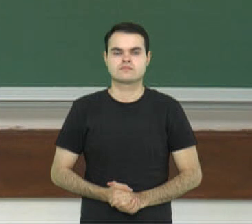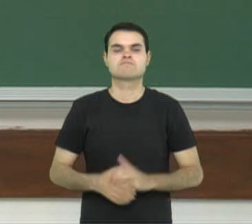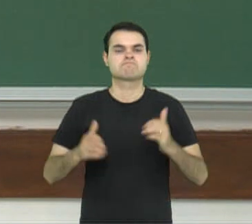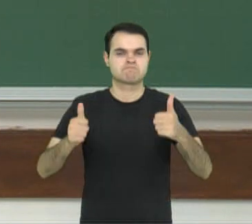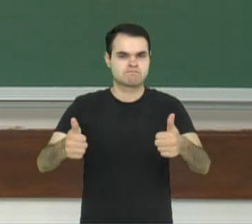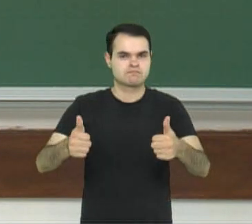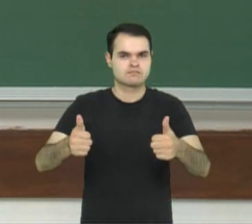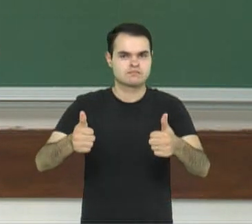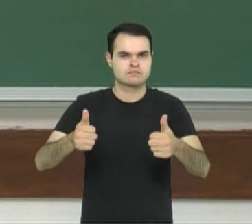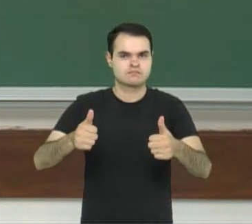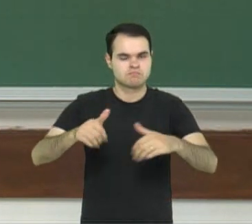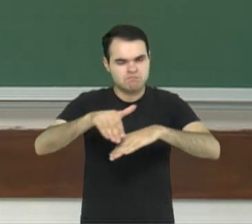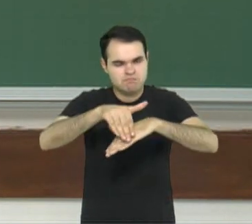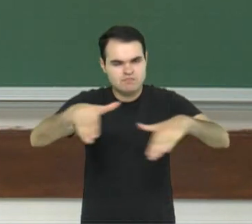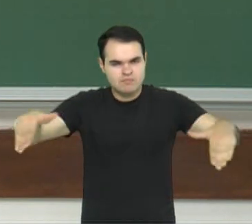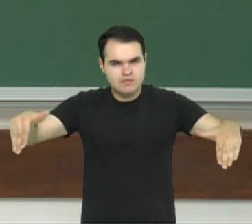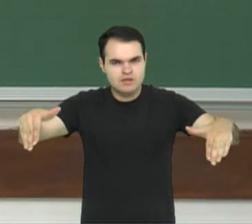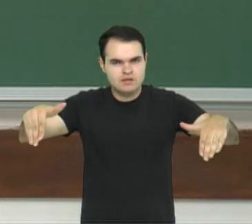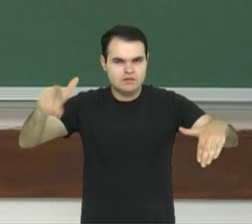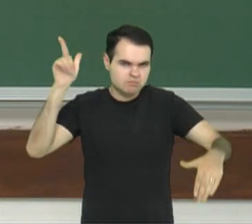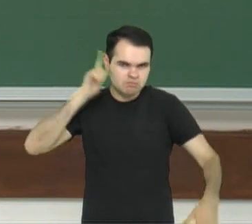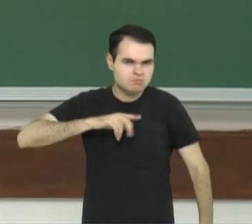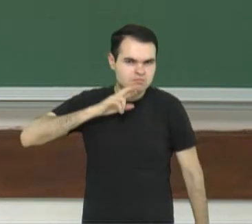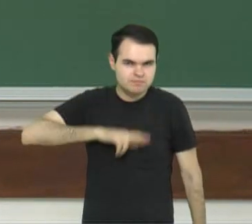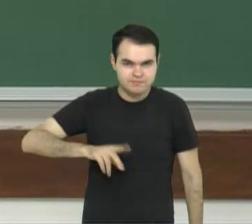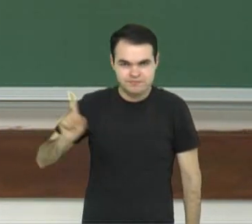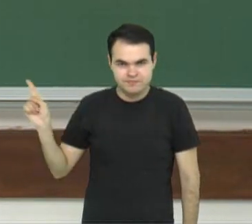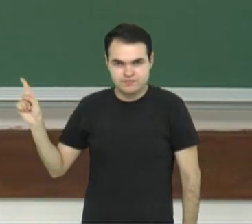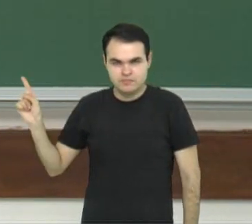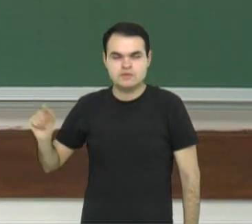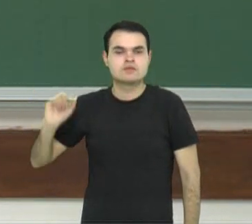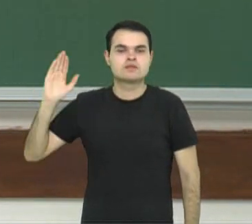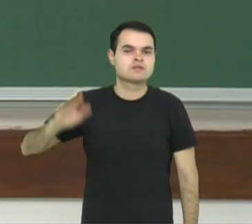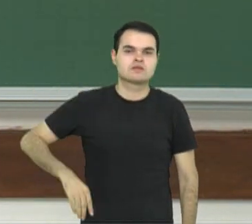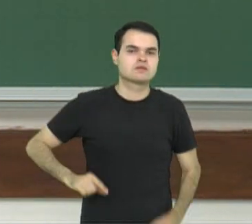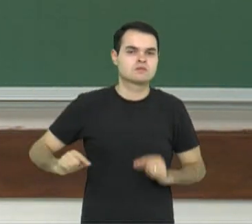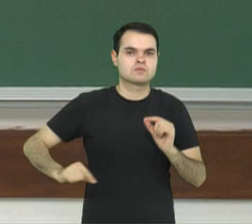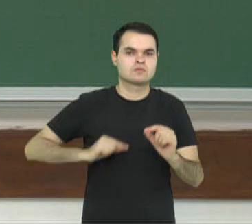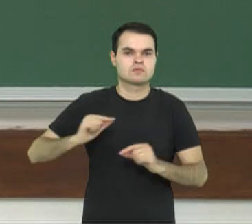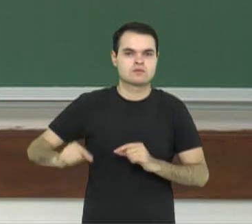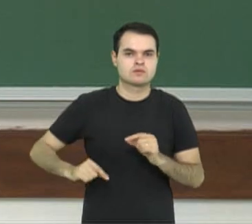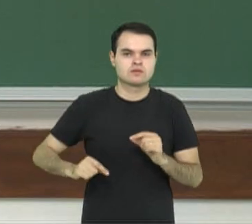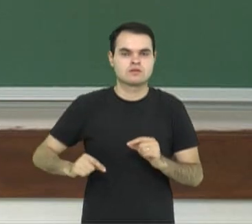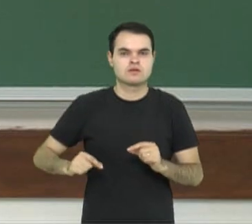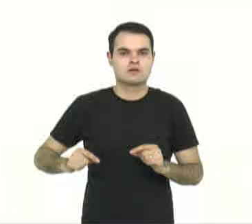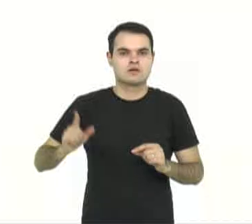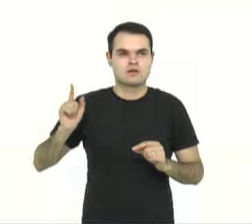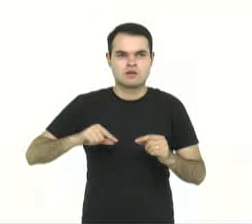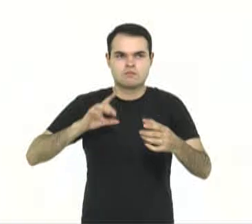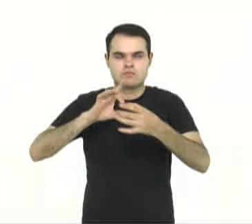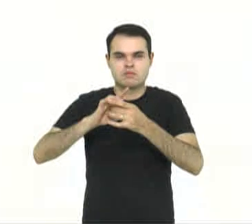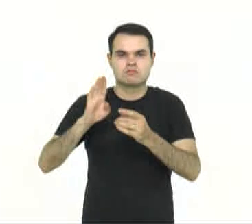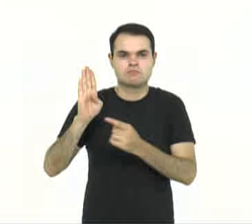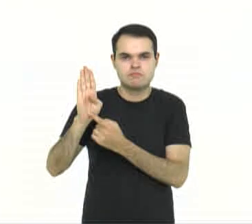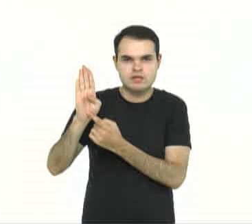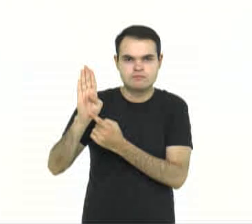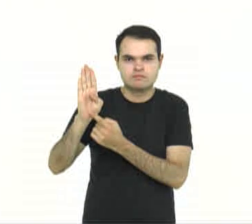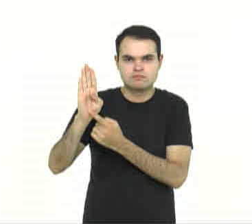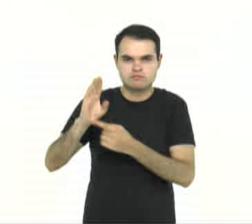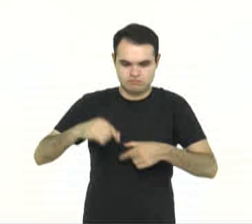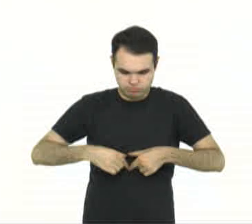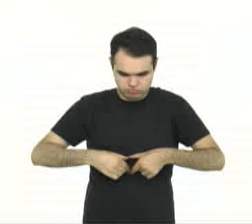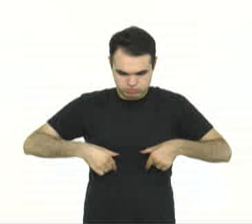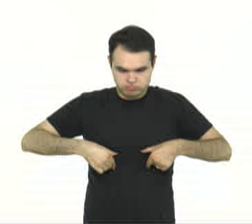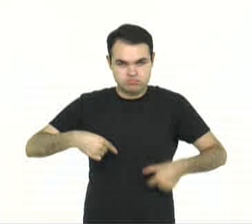Então, pessoal, suave na nave, conseguiram responder essa questãozinha aqui. Quem assinalou aqui que o músculo responsável pela ventilação é